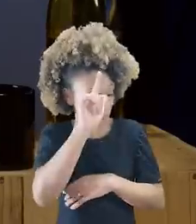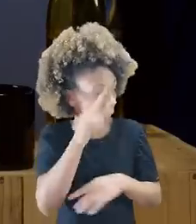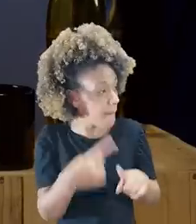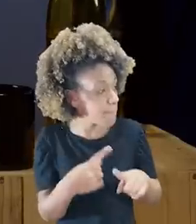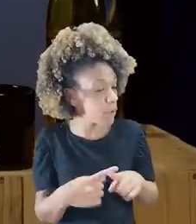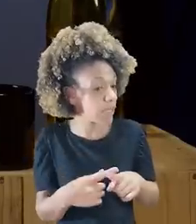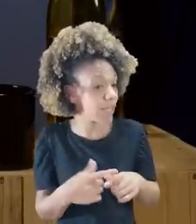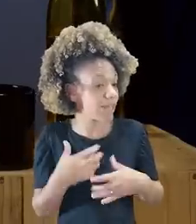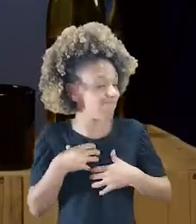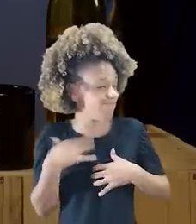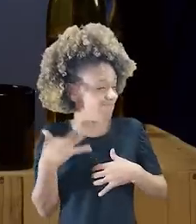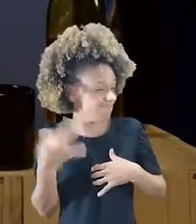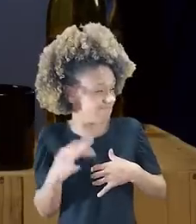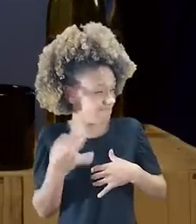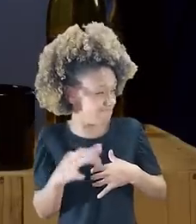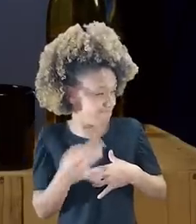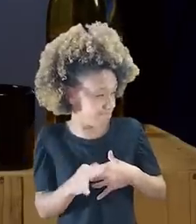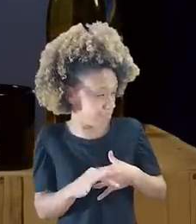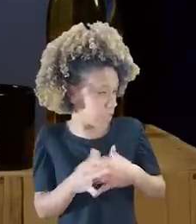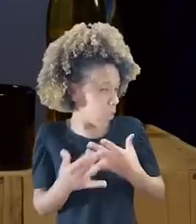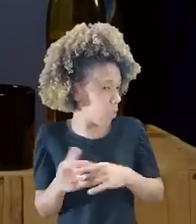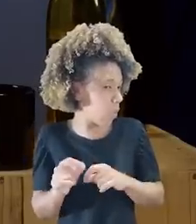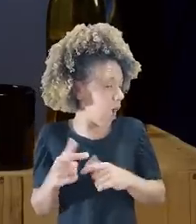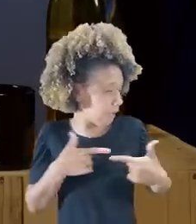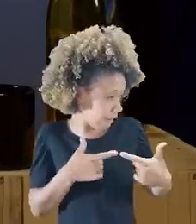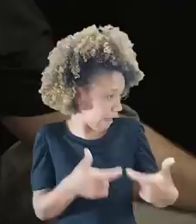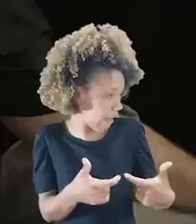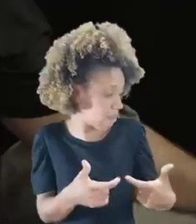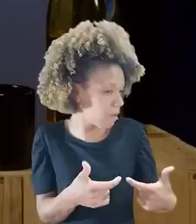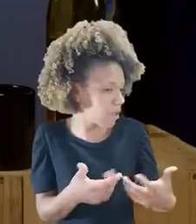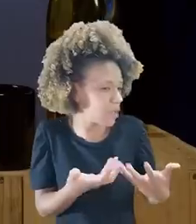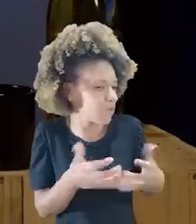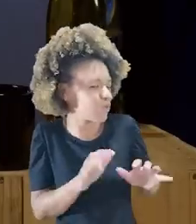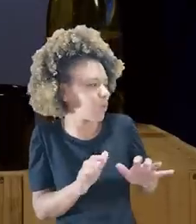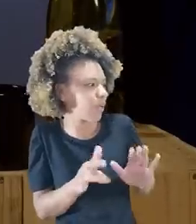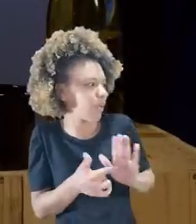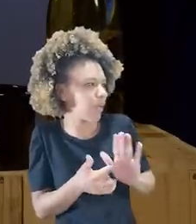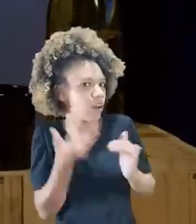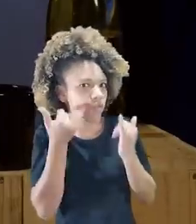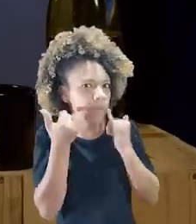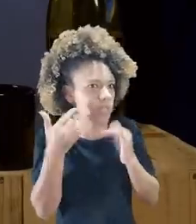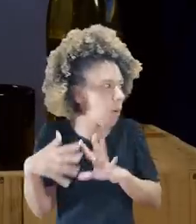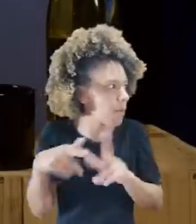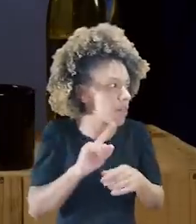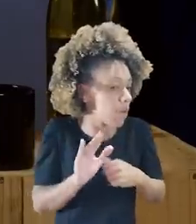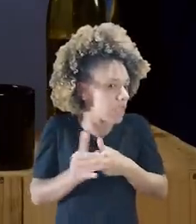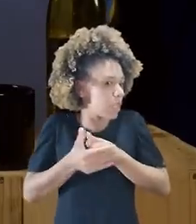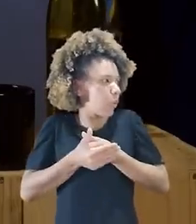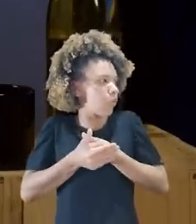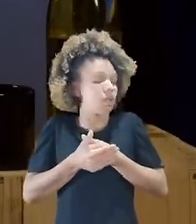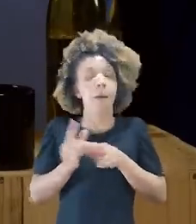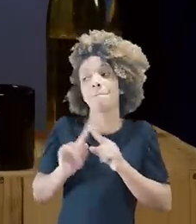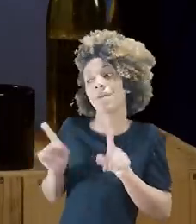vida a gente quer dar vida e a gente quer receber a vida então tá muito ligado a falta de